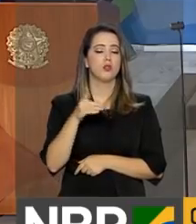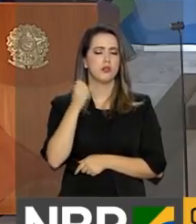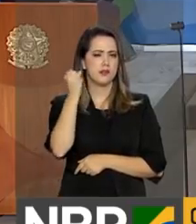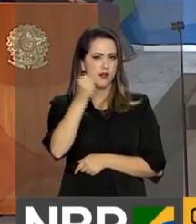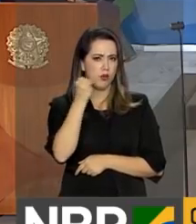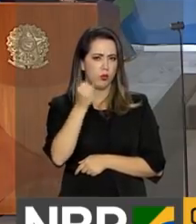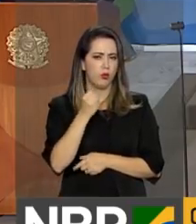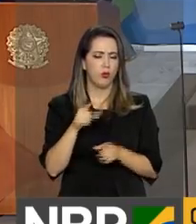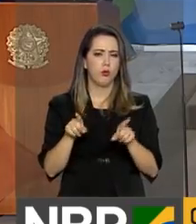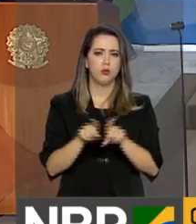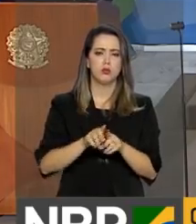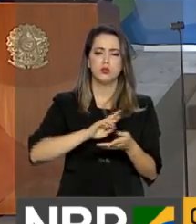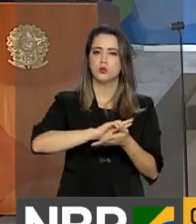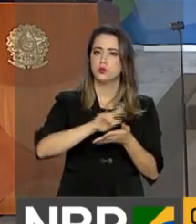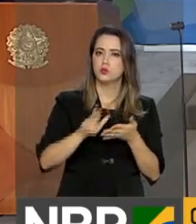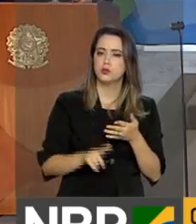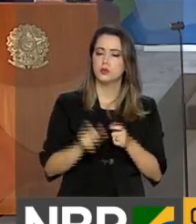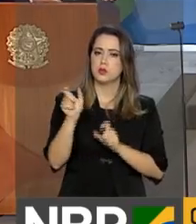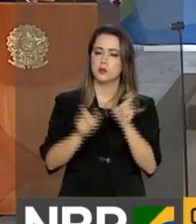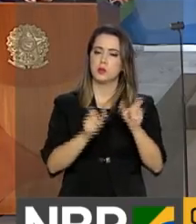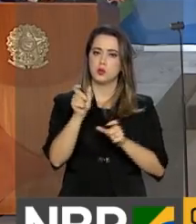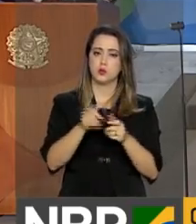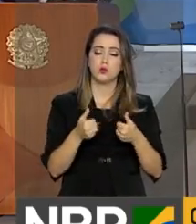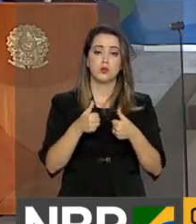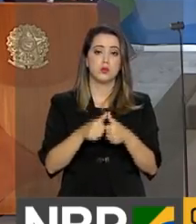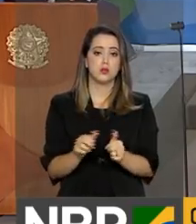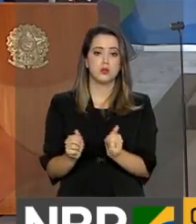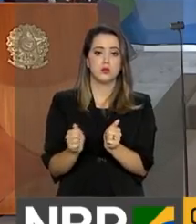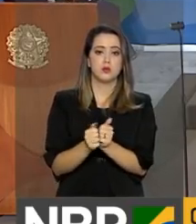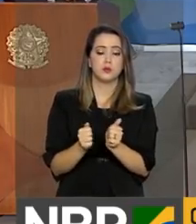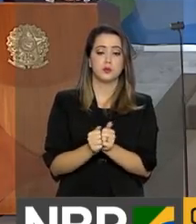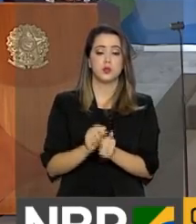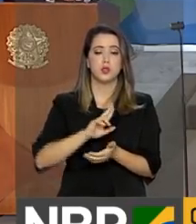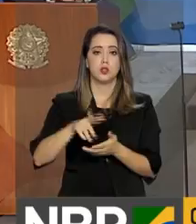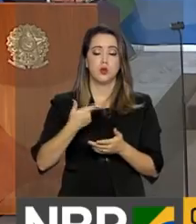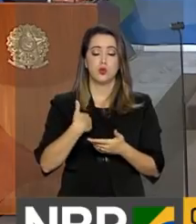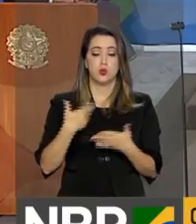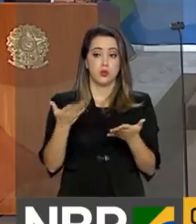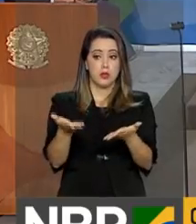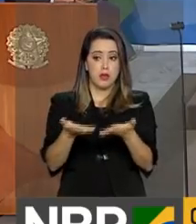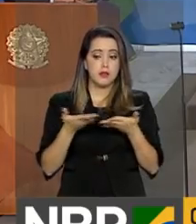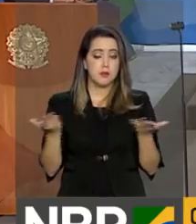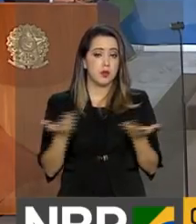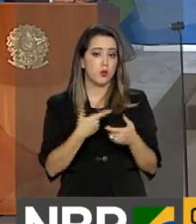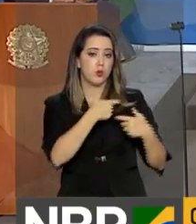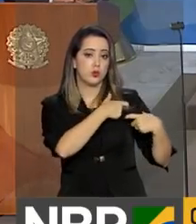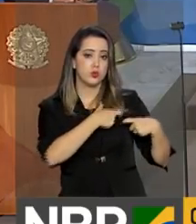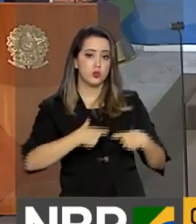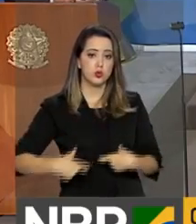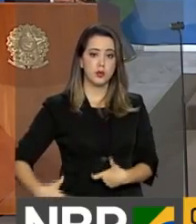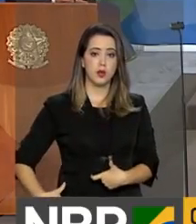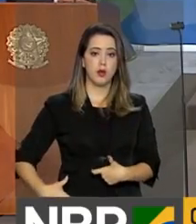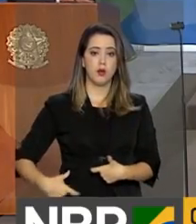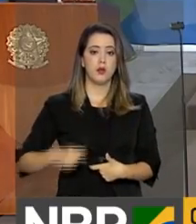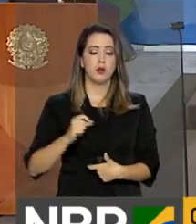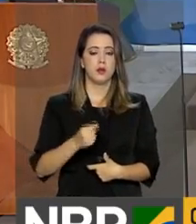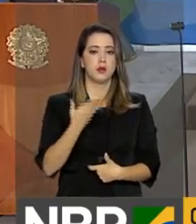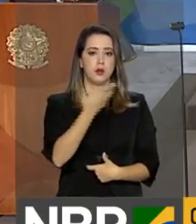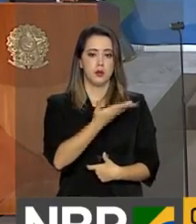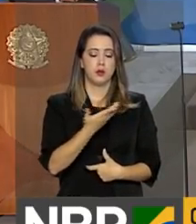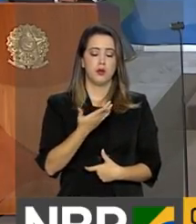Muniz, Vicente Arruda, Wilson Filho e, naturalmente, a senhora Viviane Sena, que